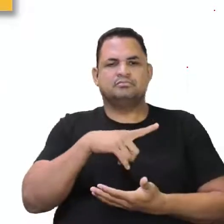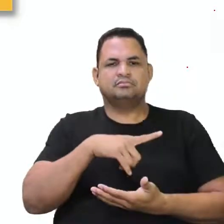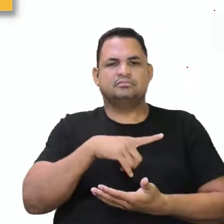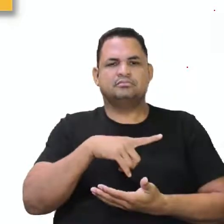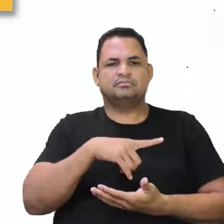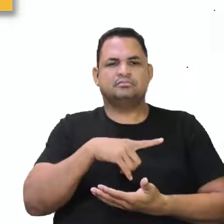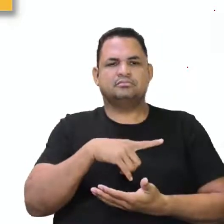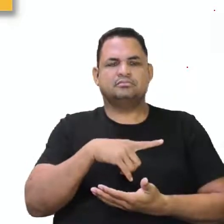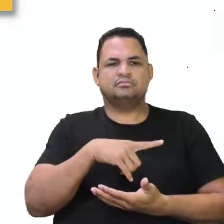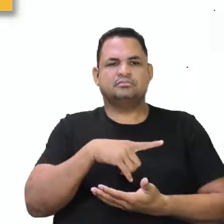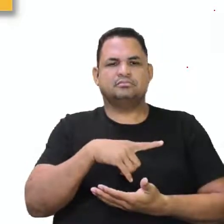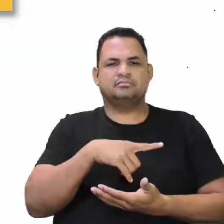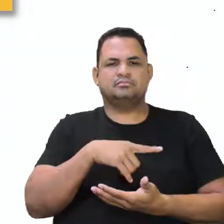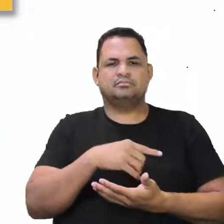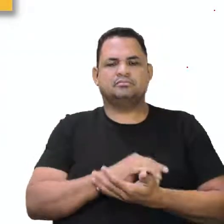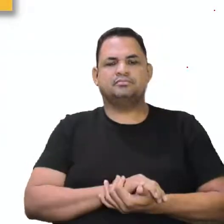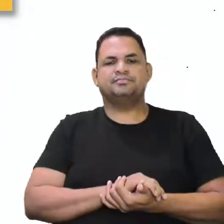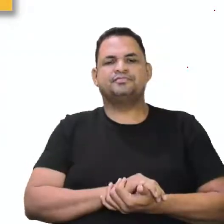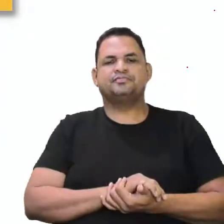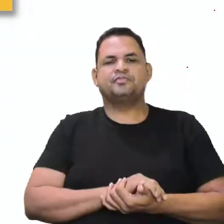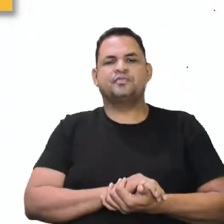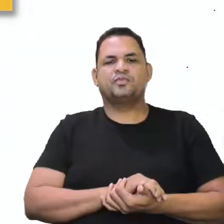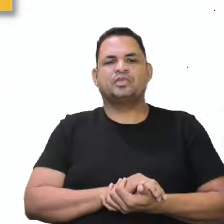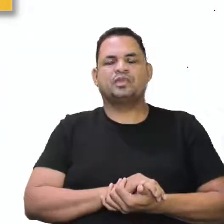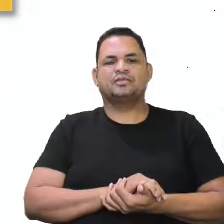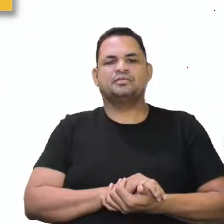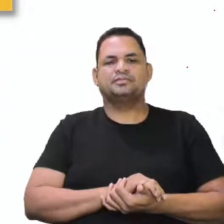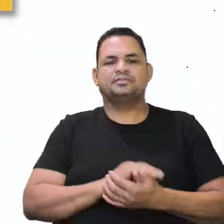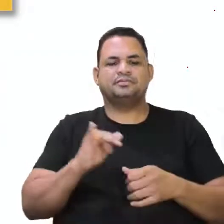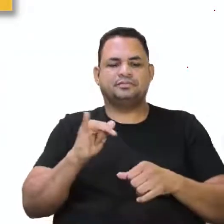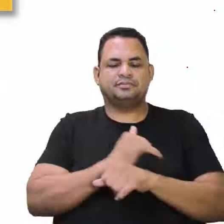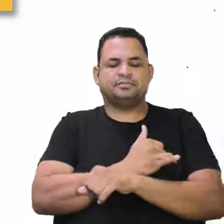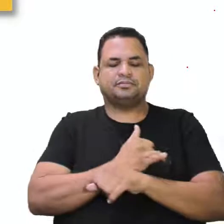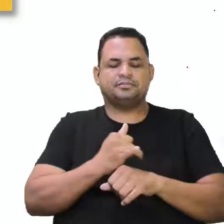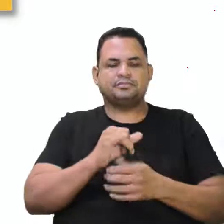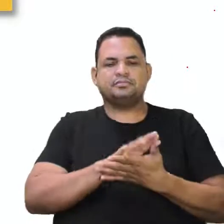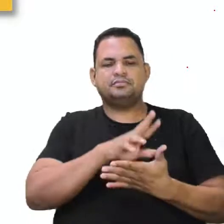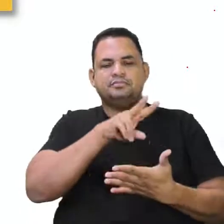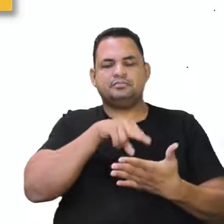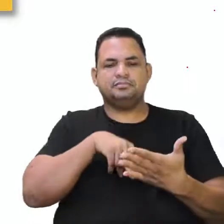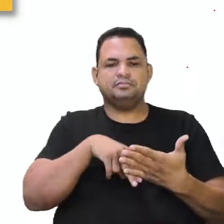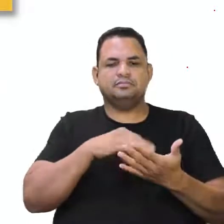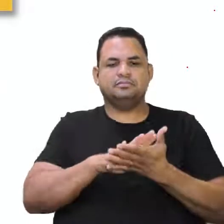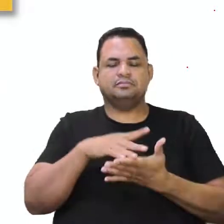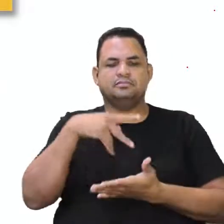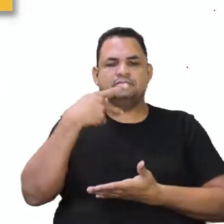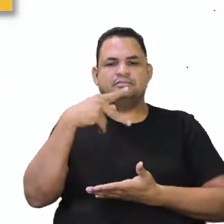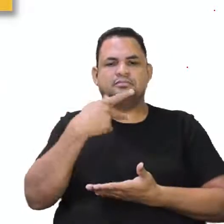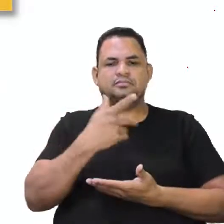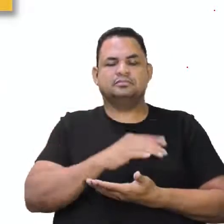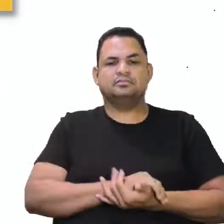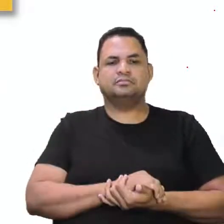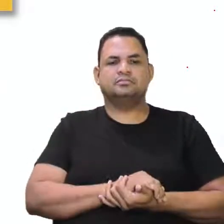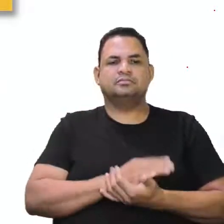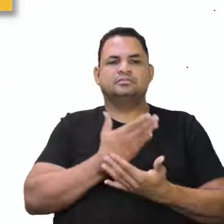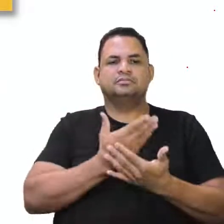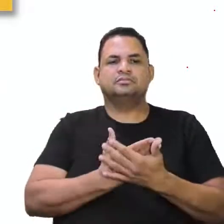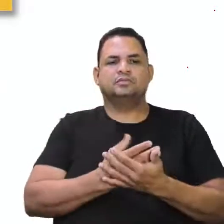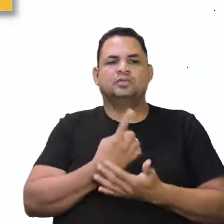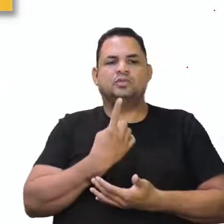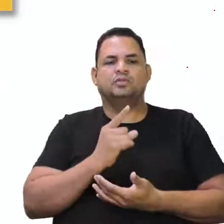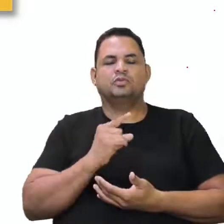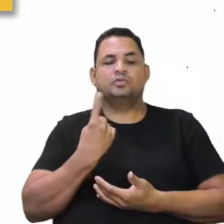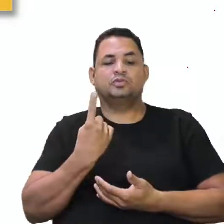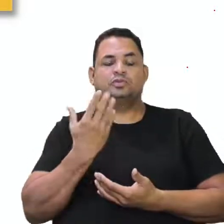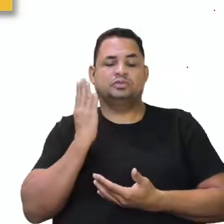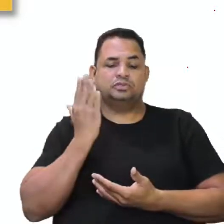vamos falar sobre as reading strategies, as estratégias de leitura, como eu comentei com vocês na aula